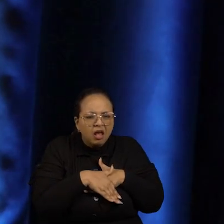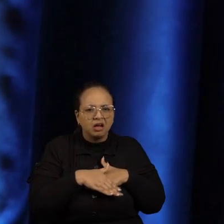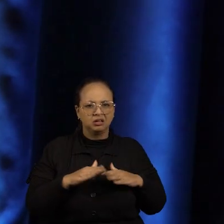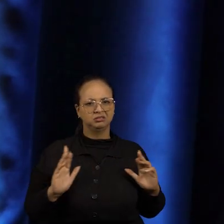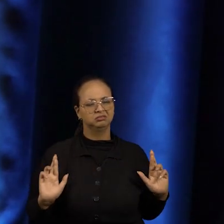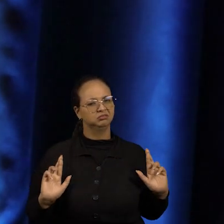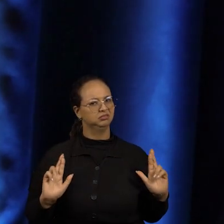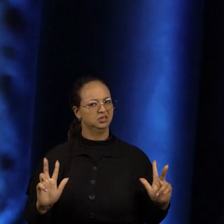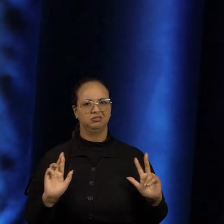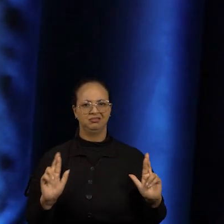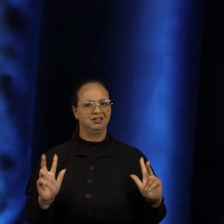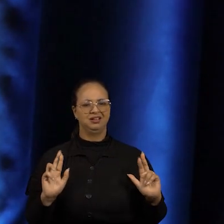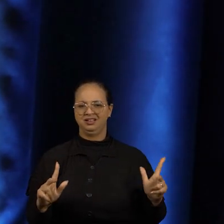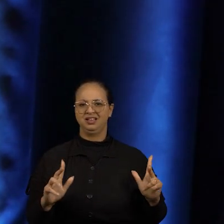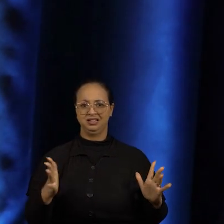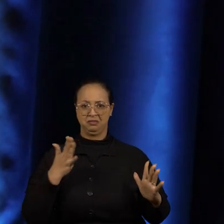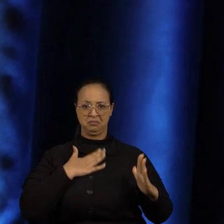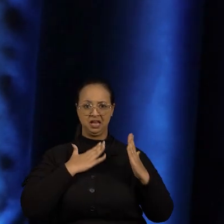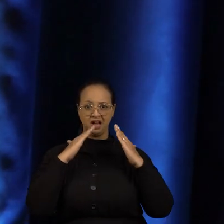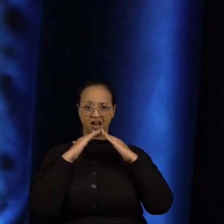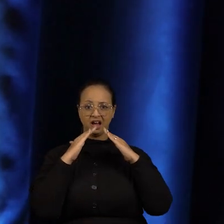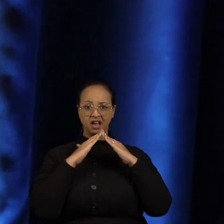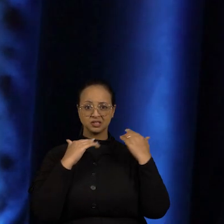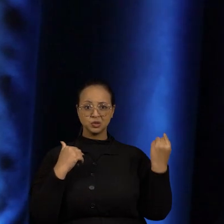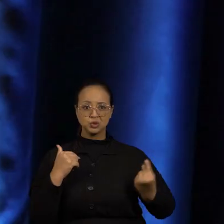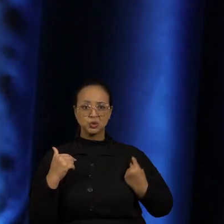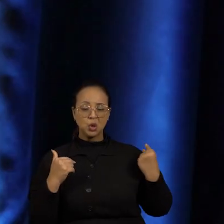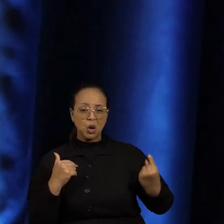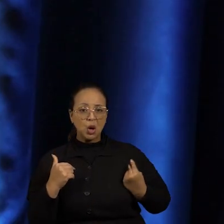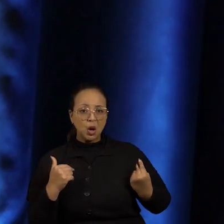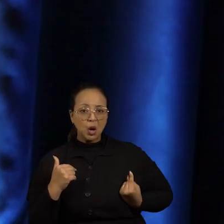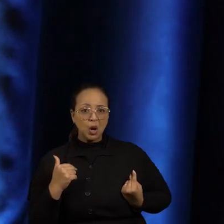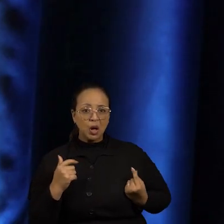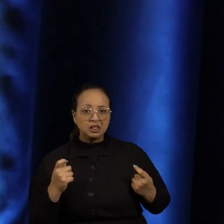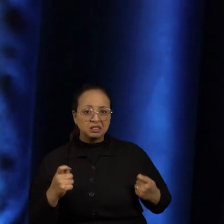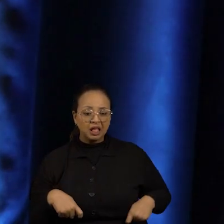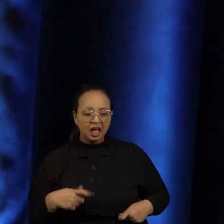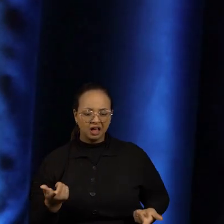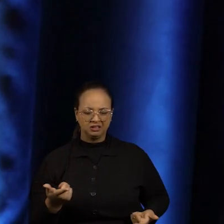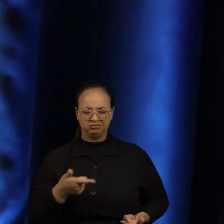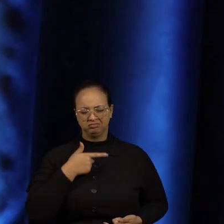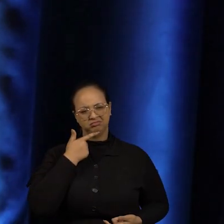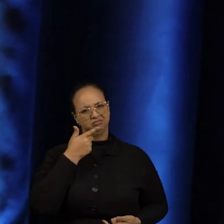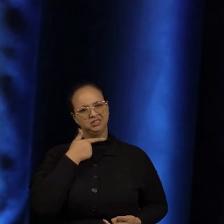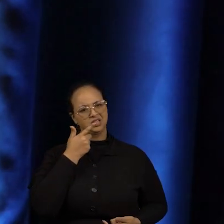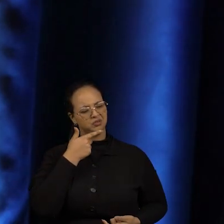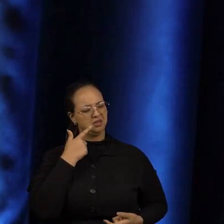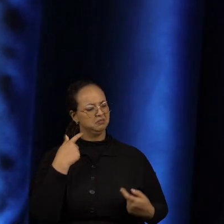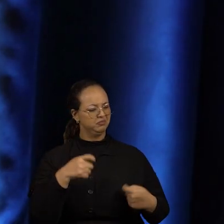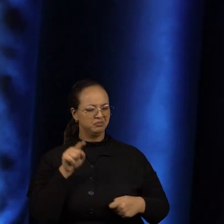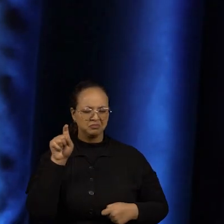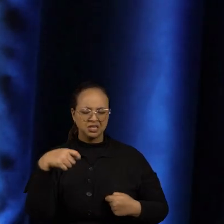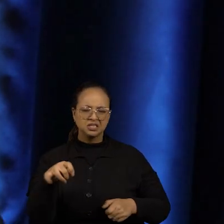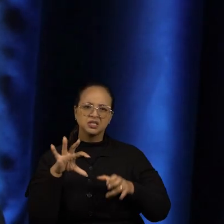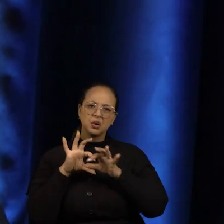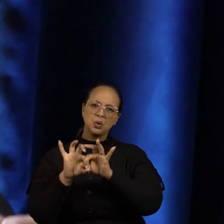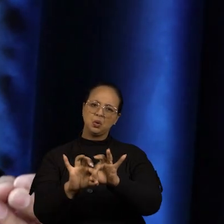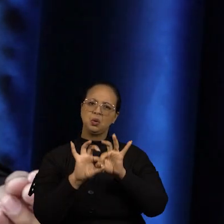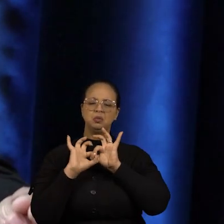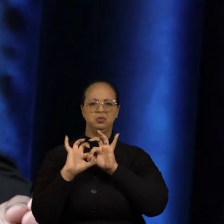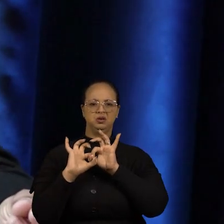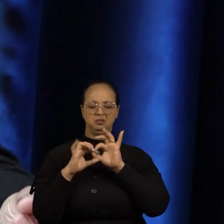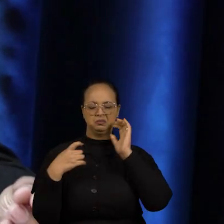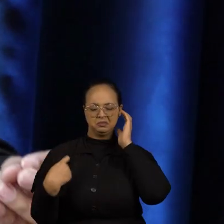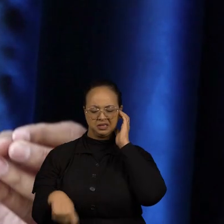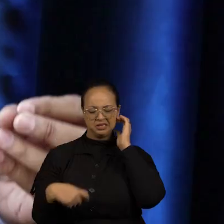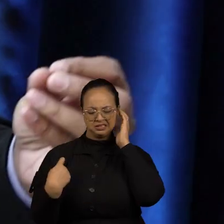distante. Eu vou servir a Deus de casa, numa ilha. Não existe não isso. Existe. Nós precisamos disso. É, né? uma comunhão. Comunhão quer dizer